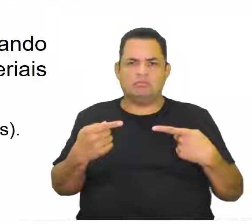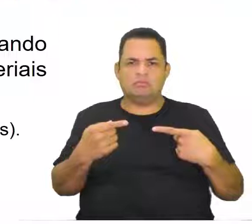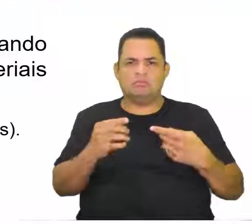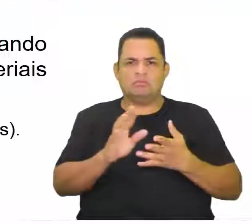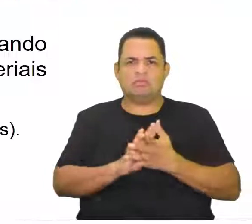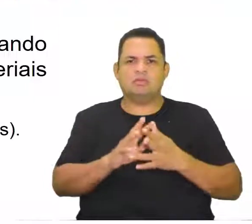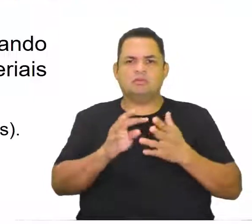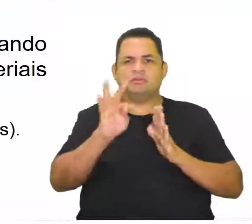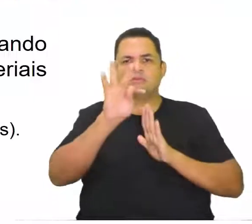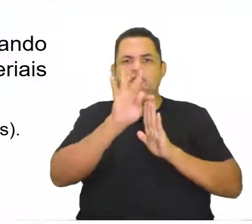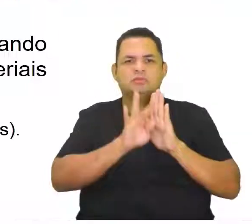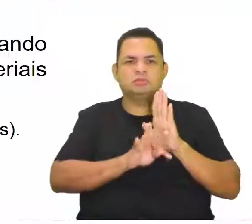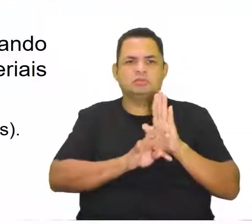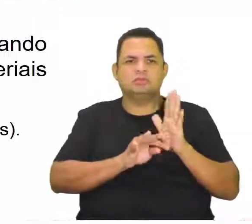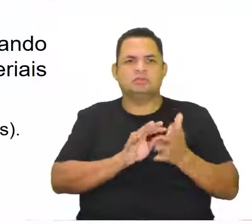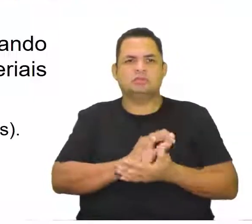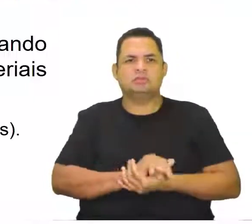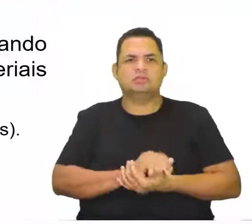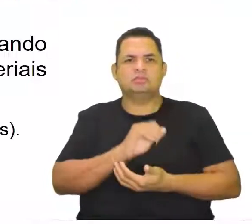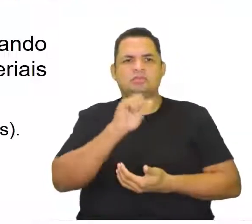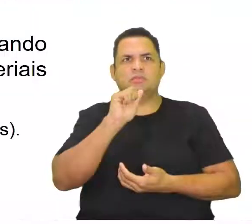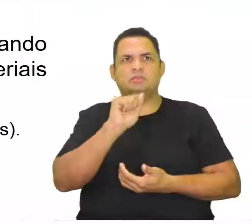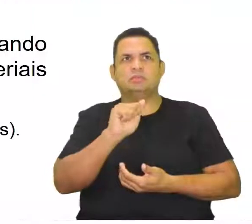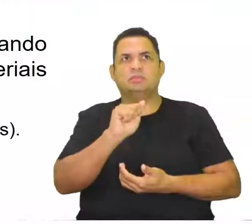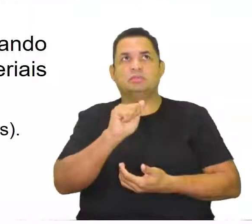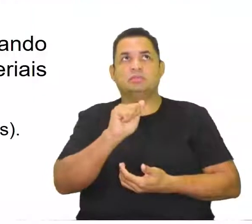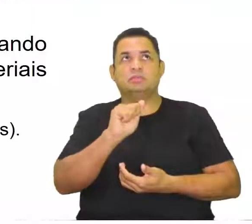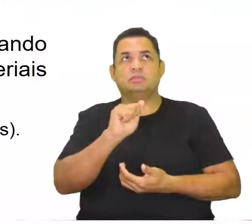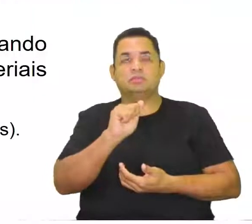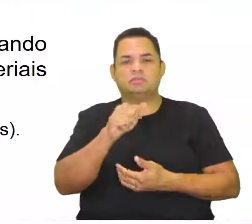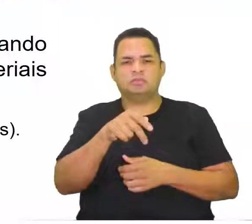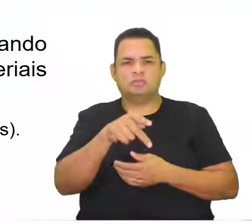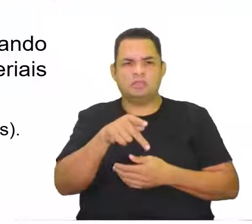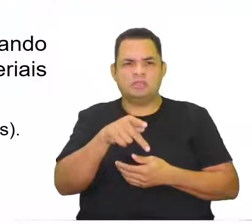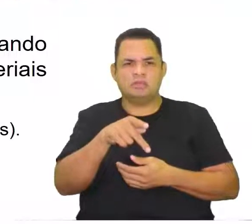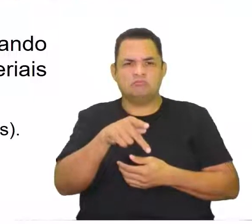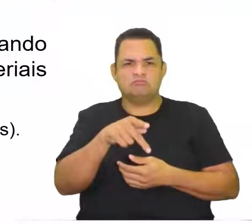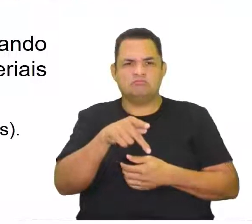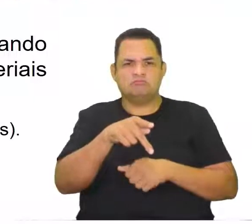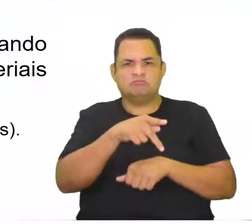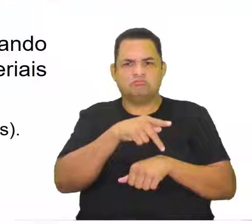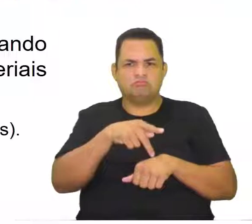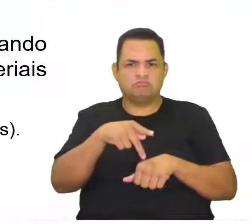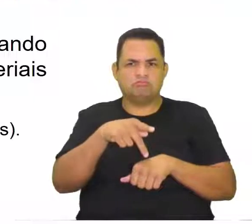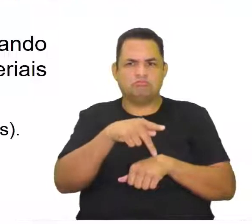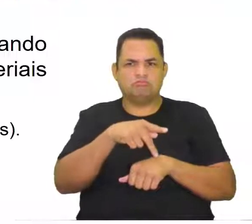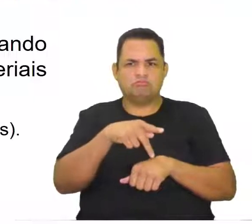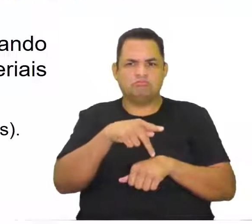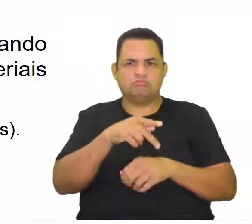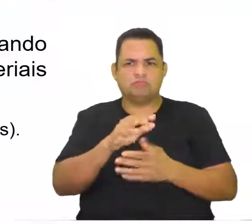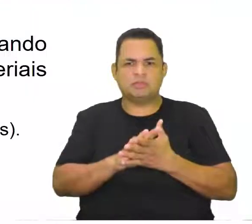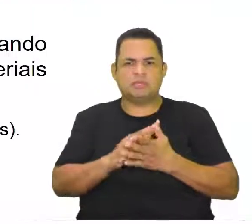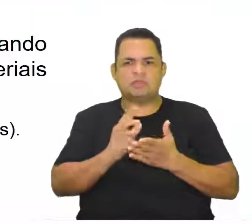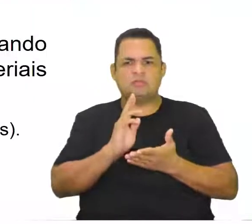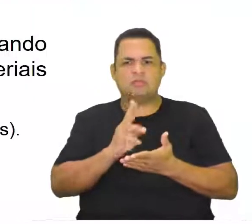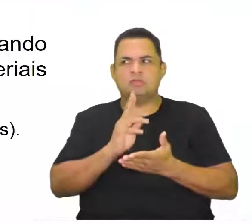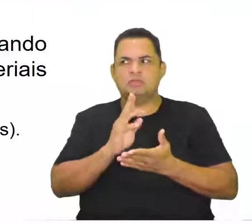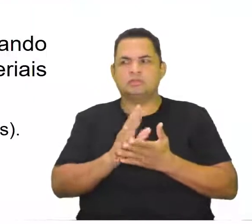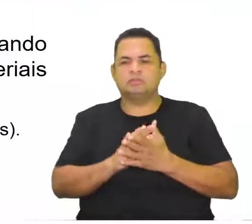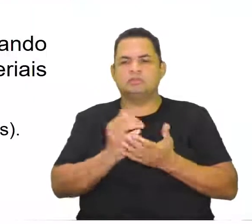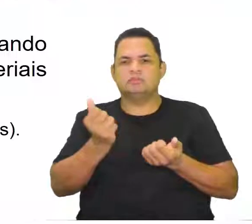nosso texto. Letra A. Os países que se encontram em processo de